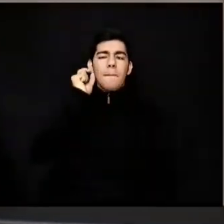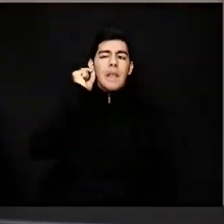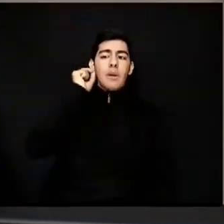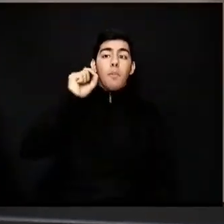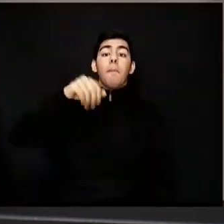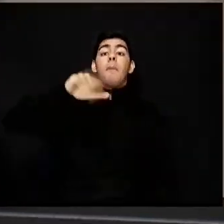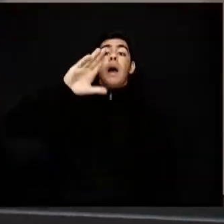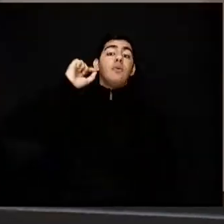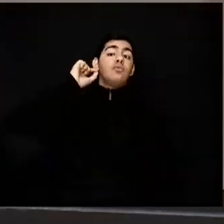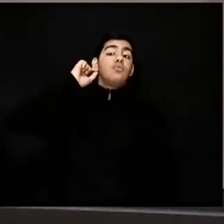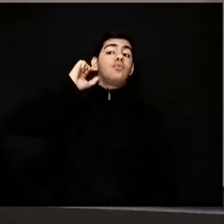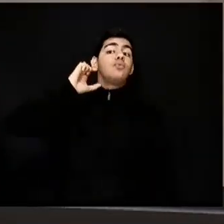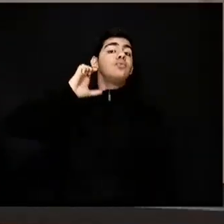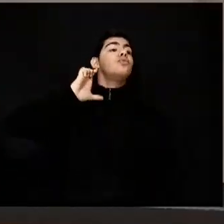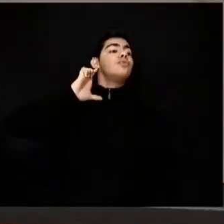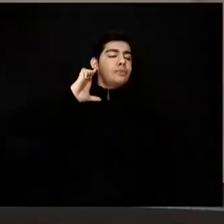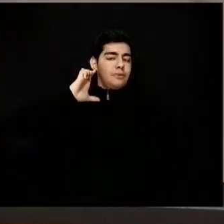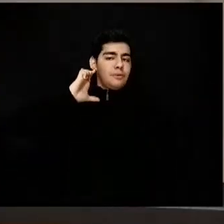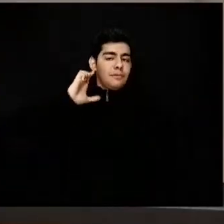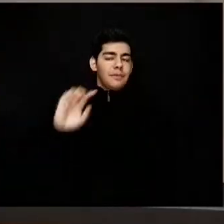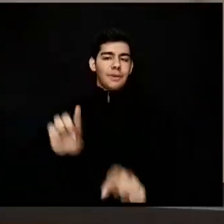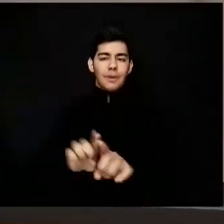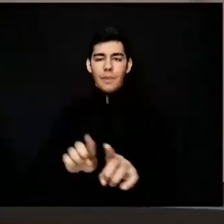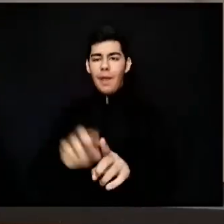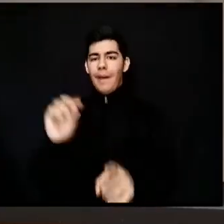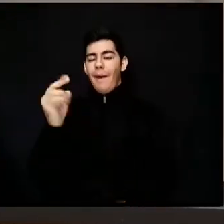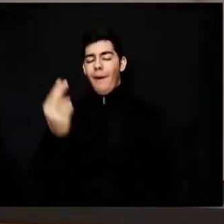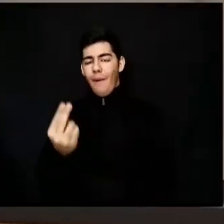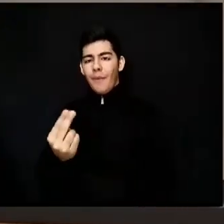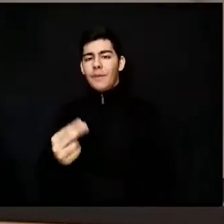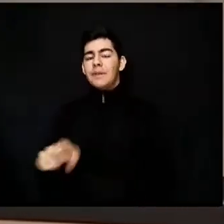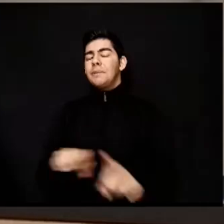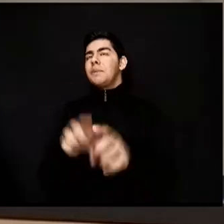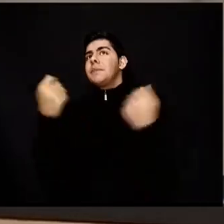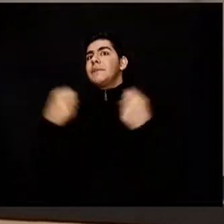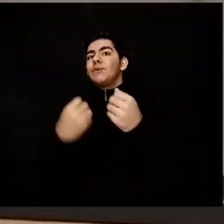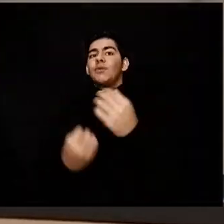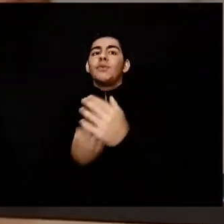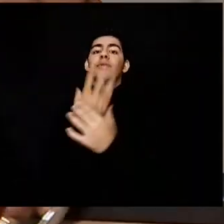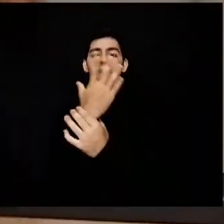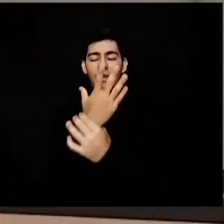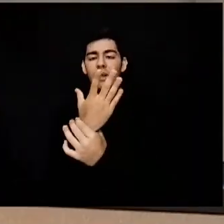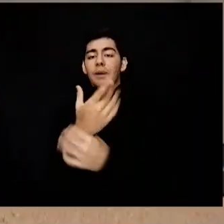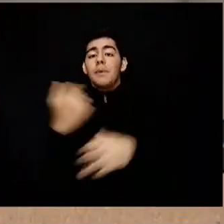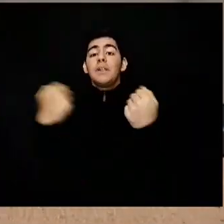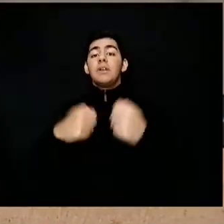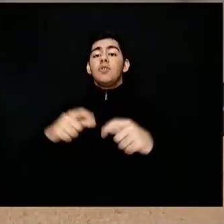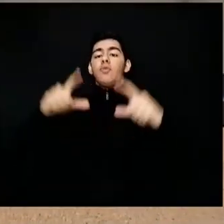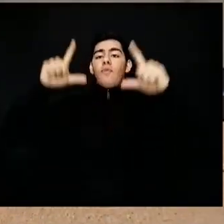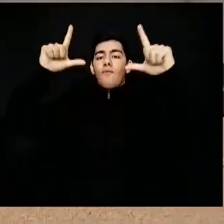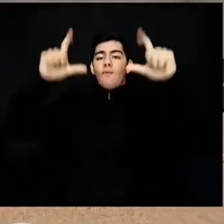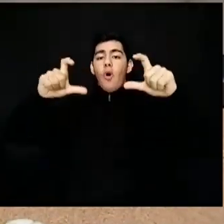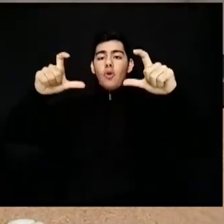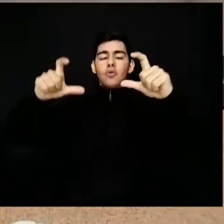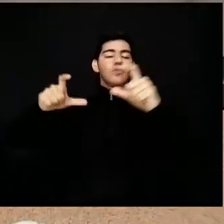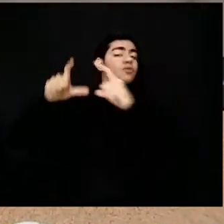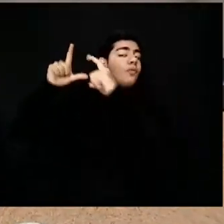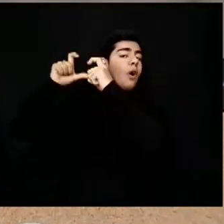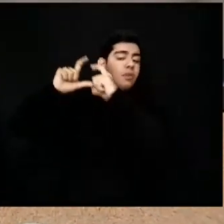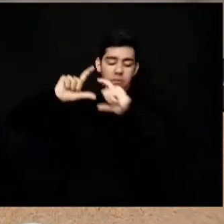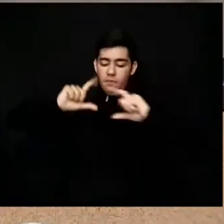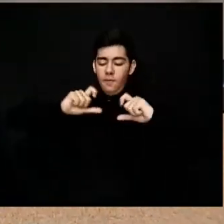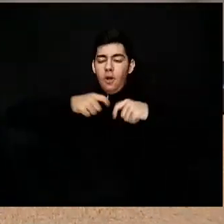brincos maiores. Bom, preciso criar, preciso fotografar, porque eu adoro fotografar as minhas